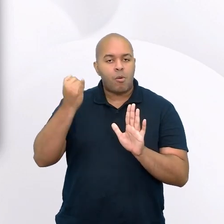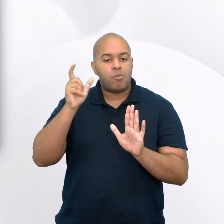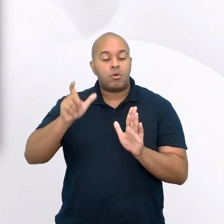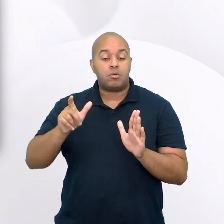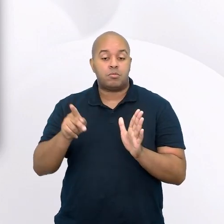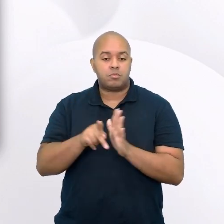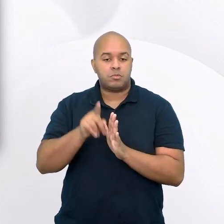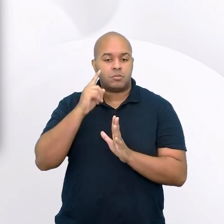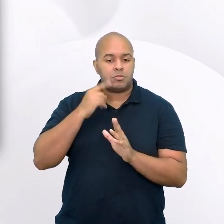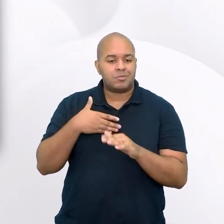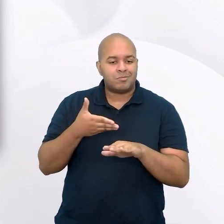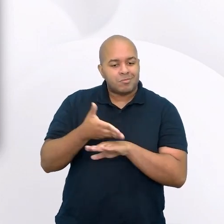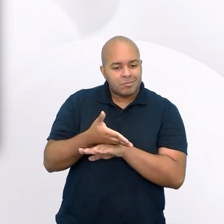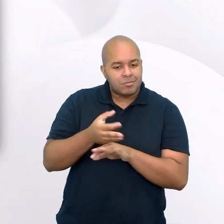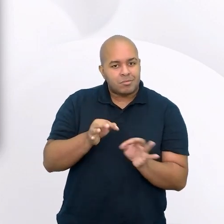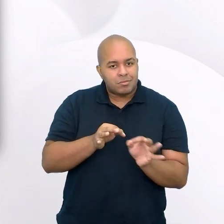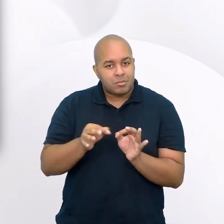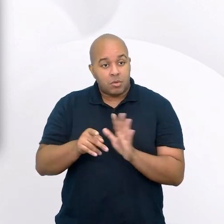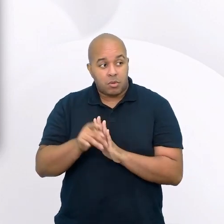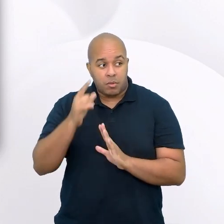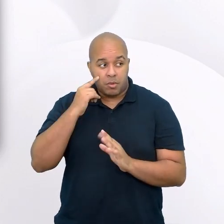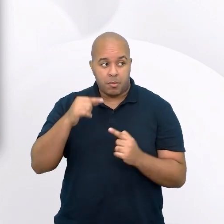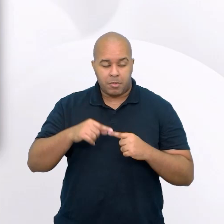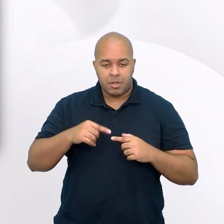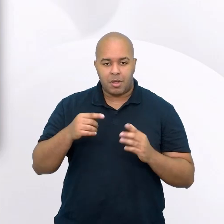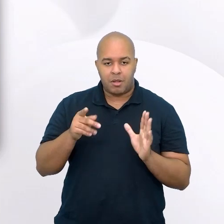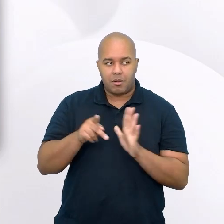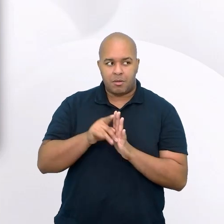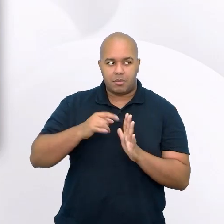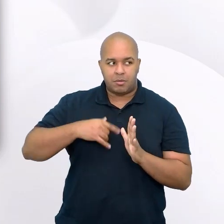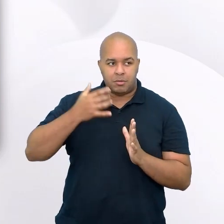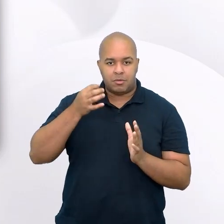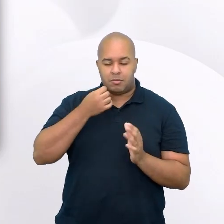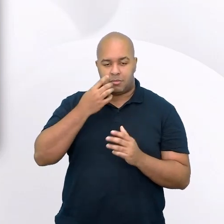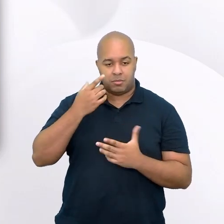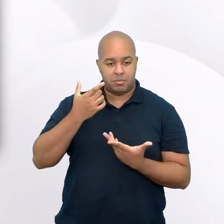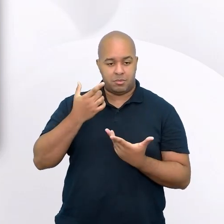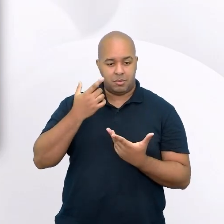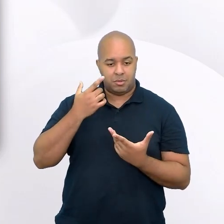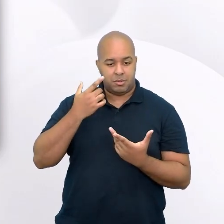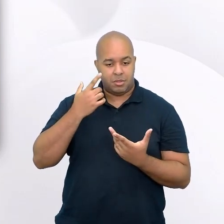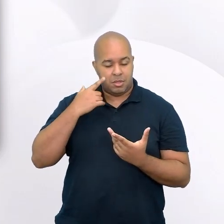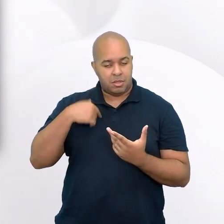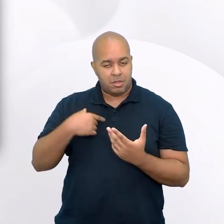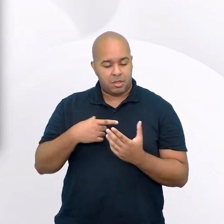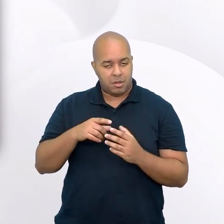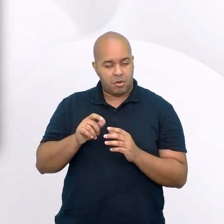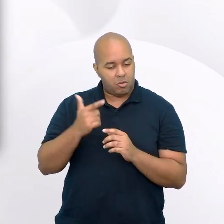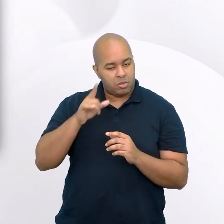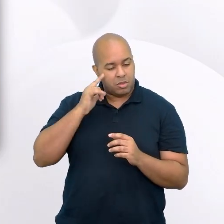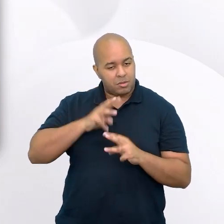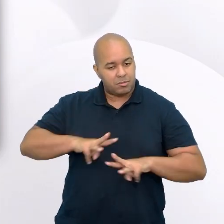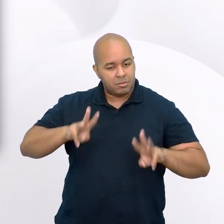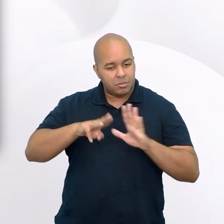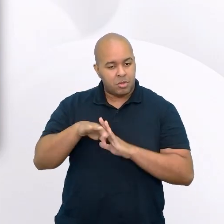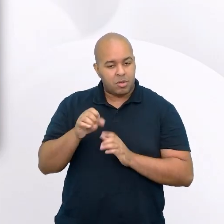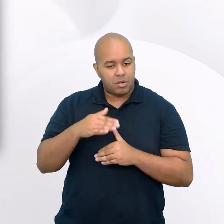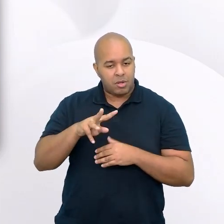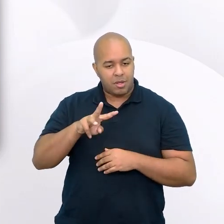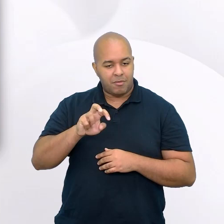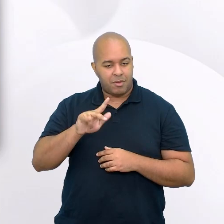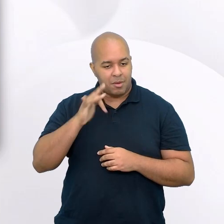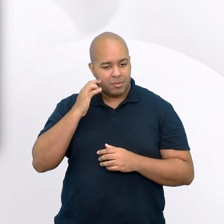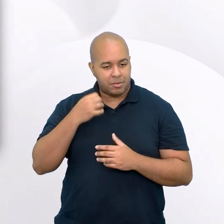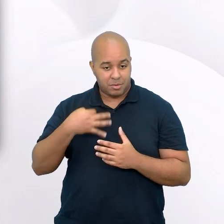importância do acesso aos materiais sobre os aprofundamentos curriculares que ficam disponíveis no nosso Ava efap